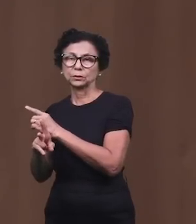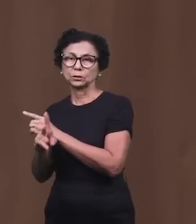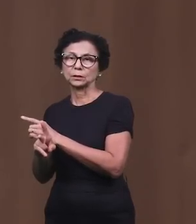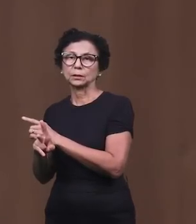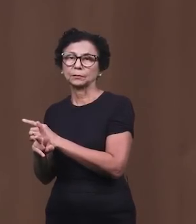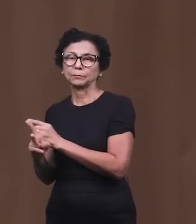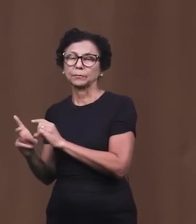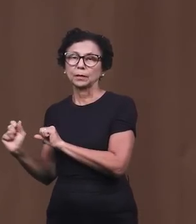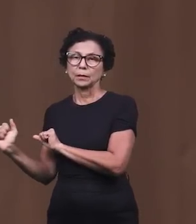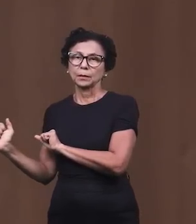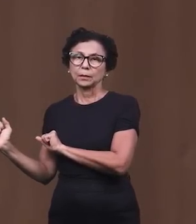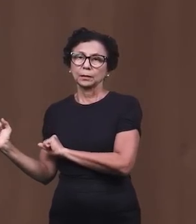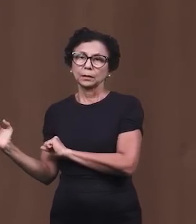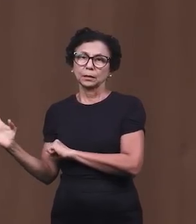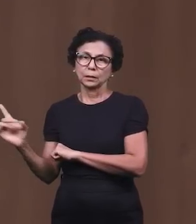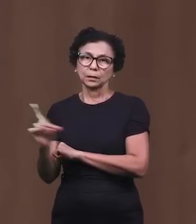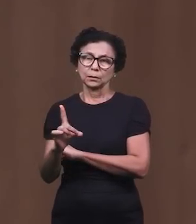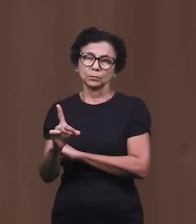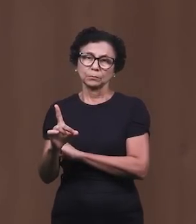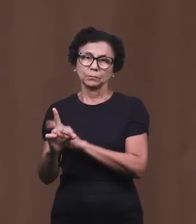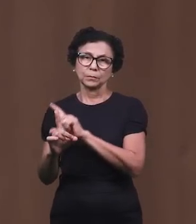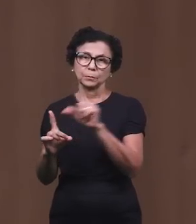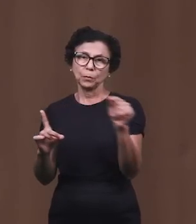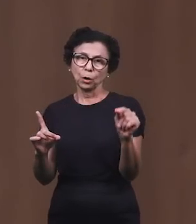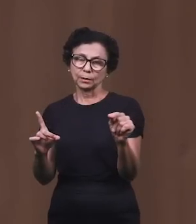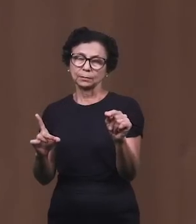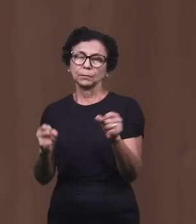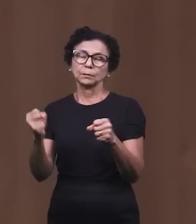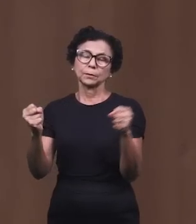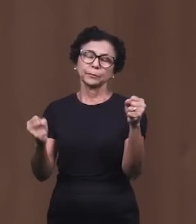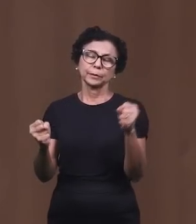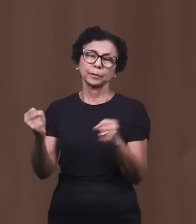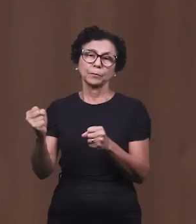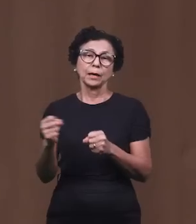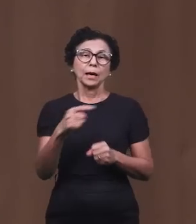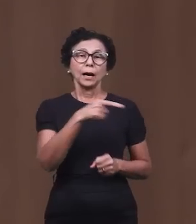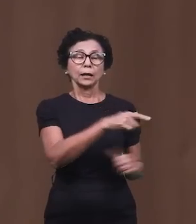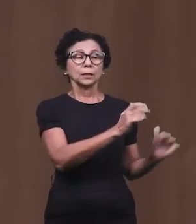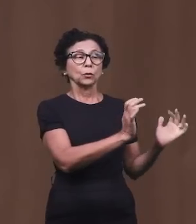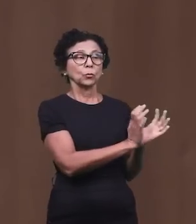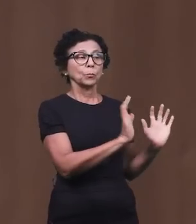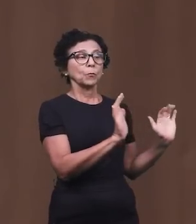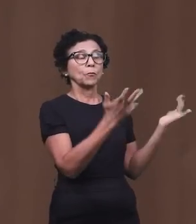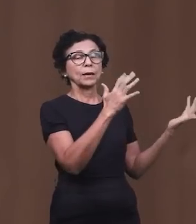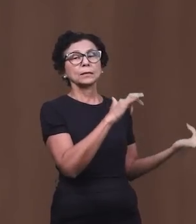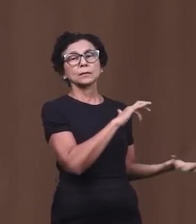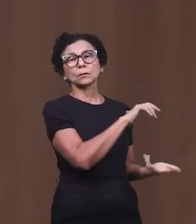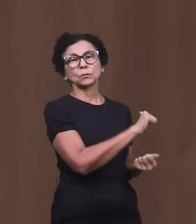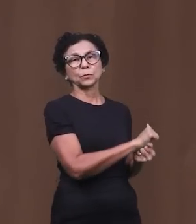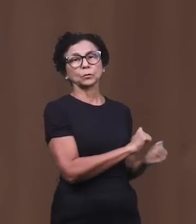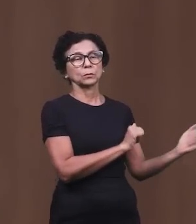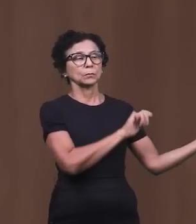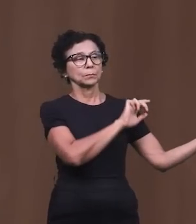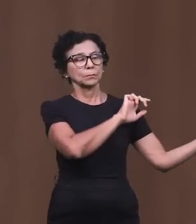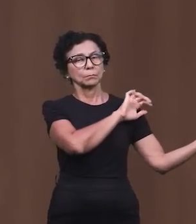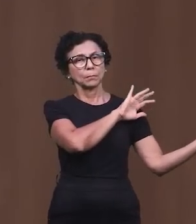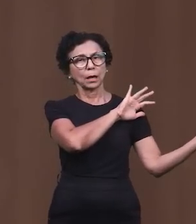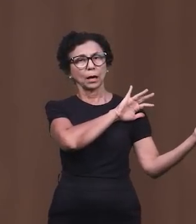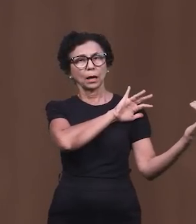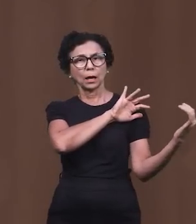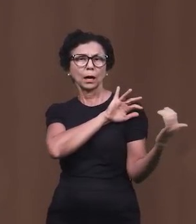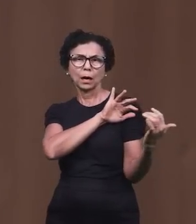é? E que o Senhor nos preserve de continuarmos cantando ao Senhor até o final dos nossos